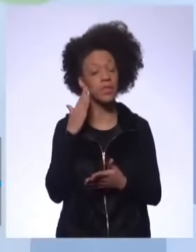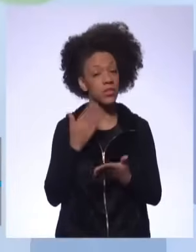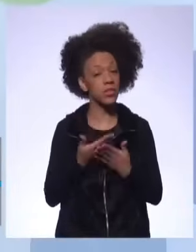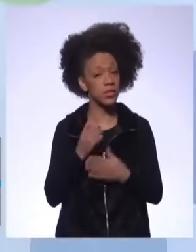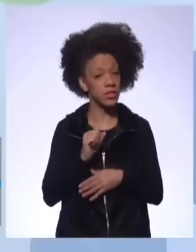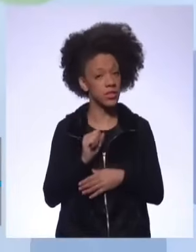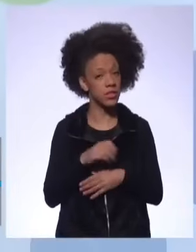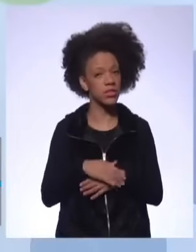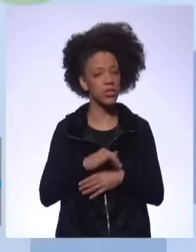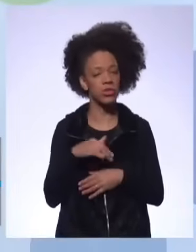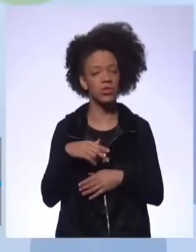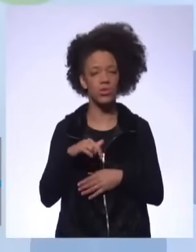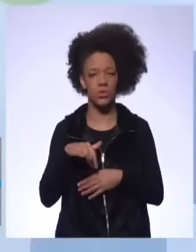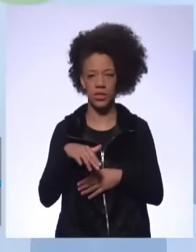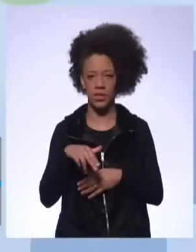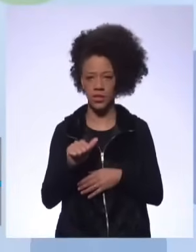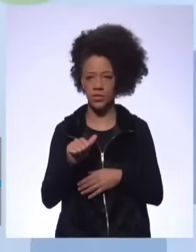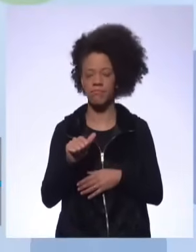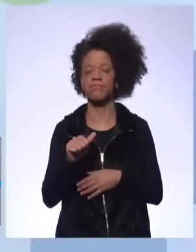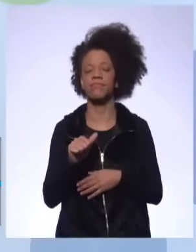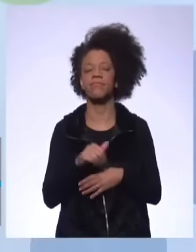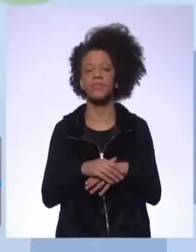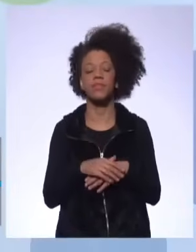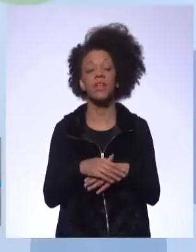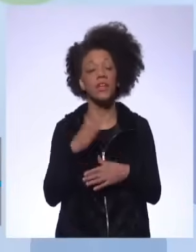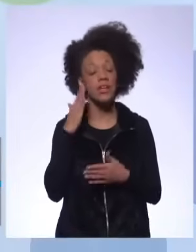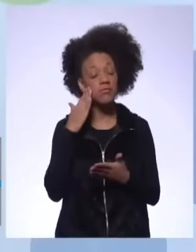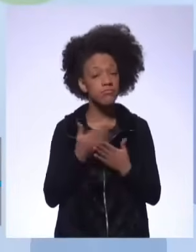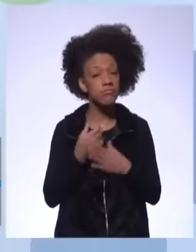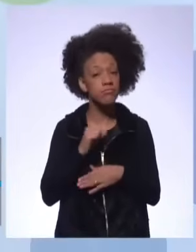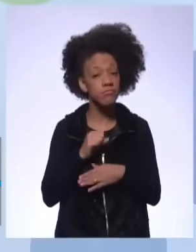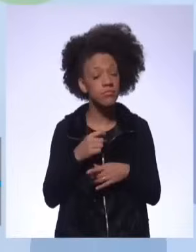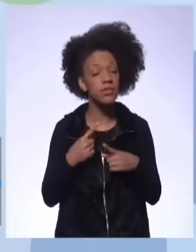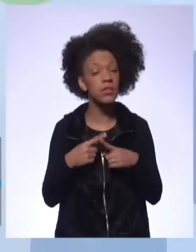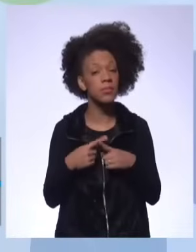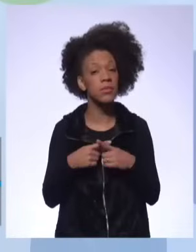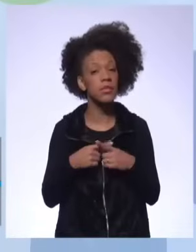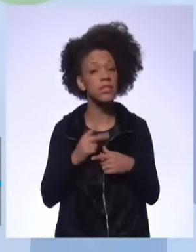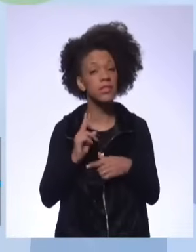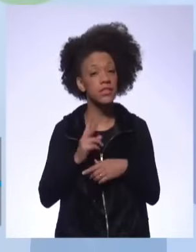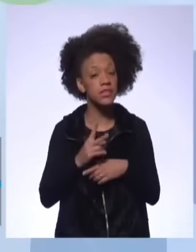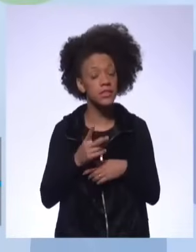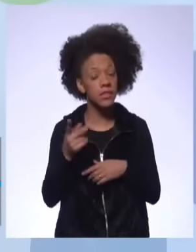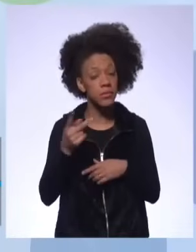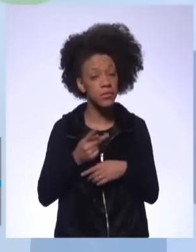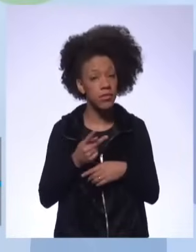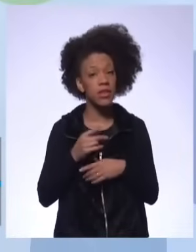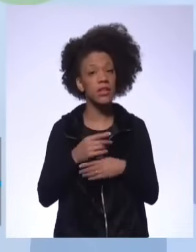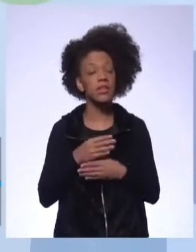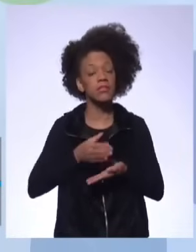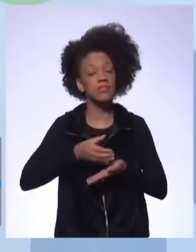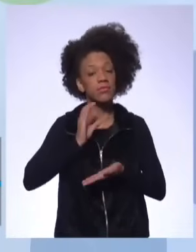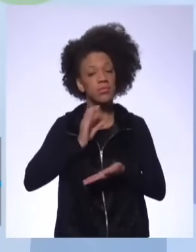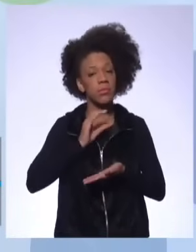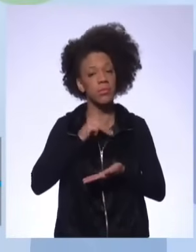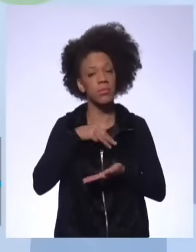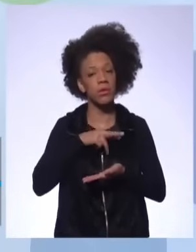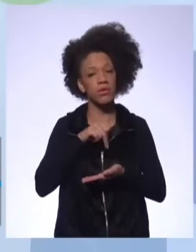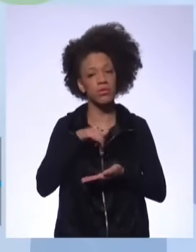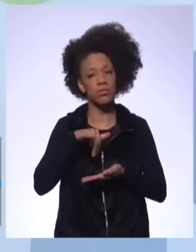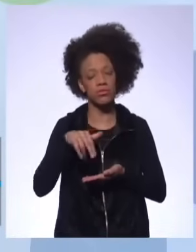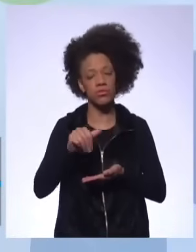disse, ó. Júlia Almeida. Acredito que sim, pois sempre falam que suco de maracujá dá sono.